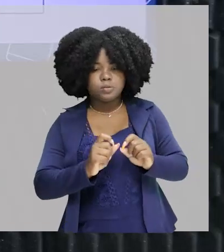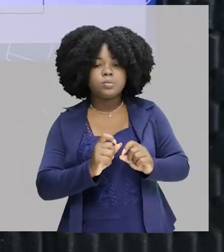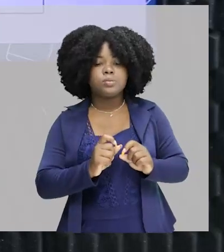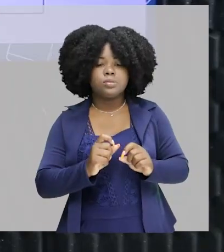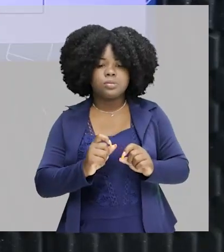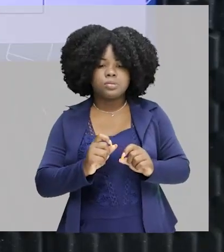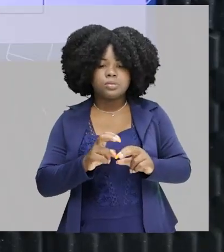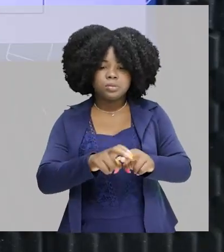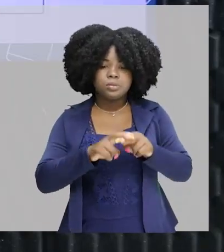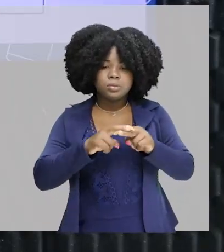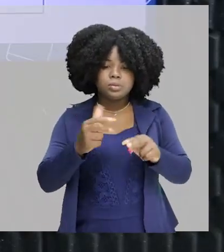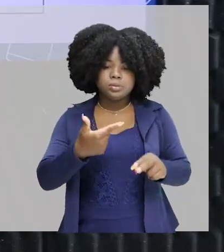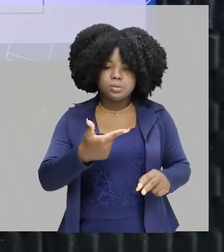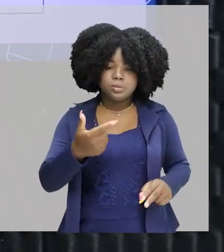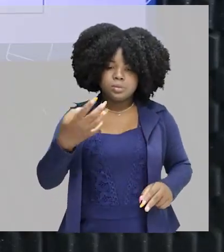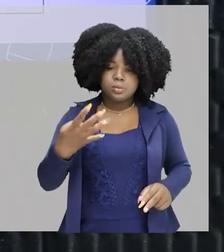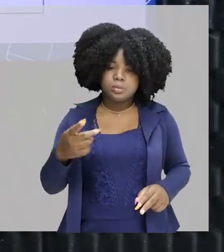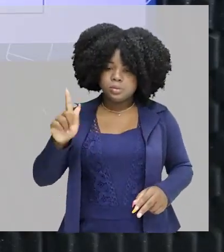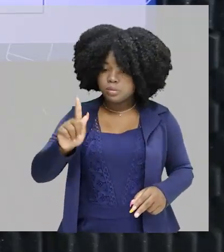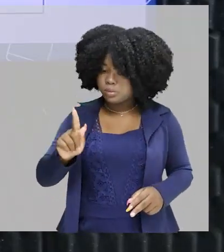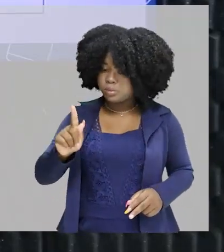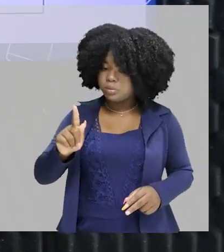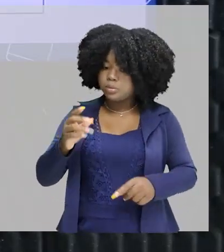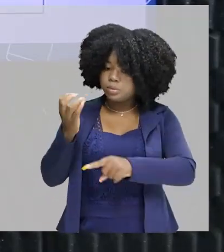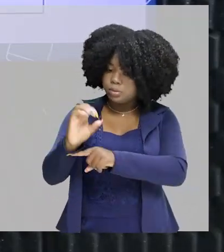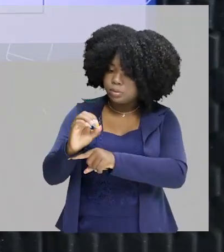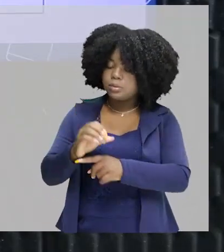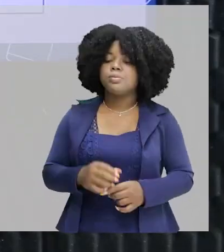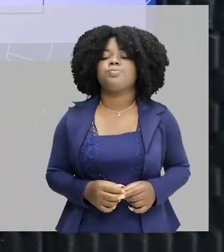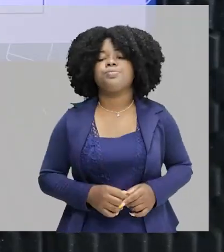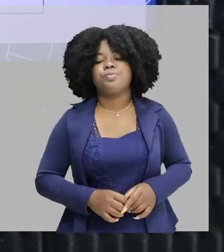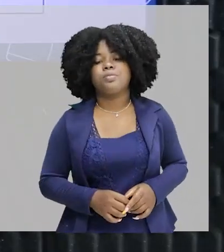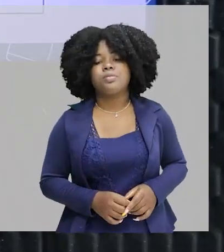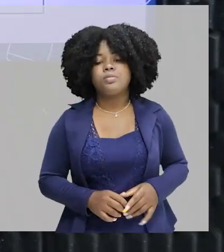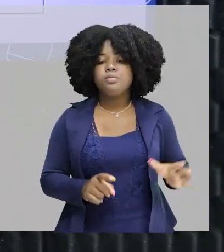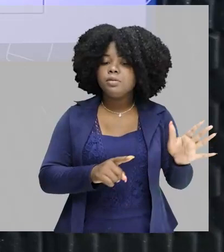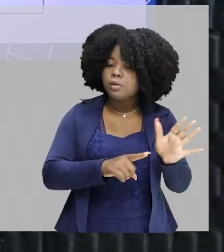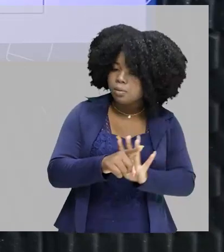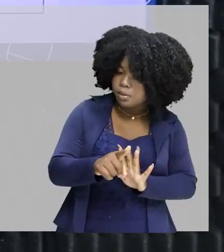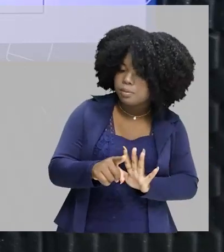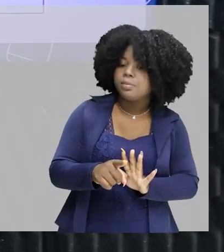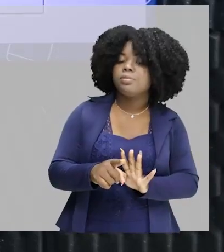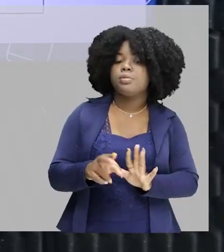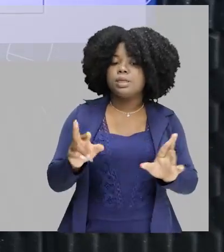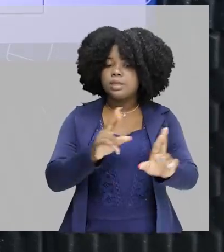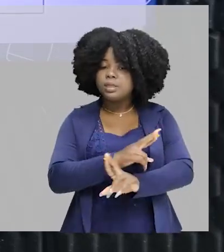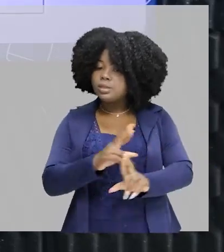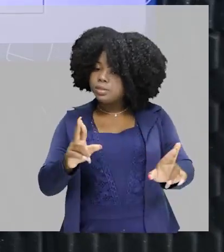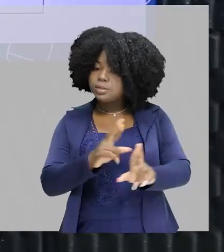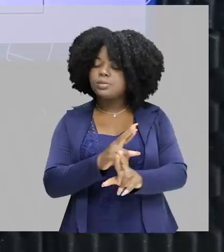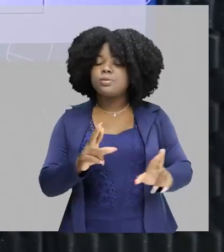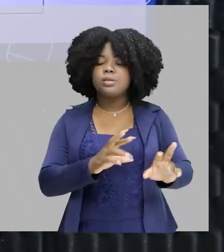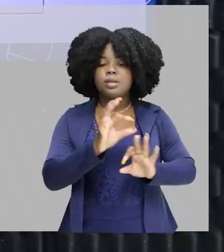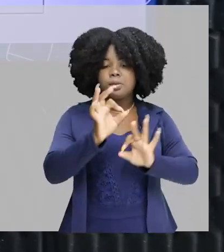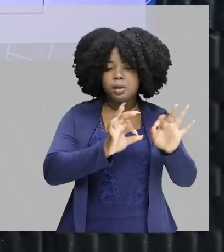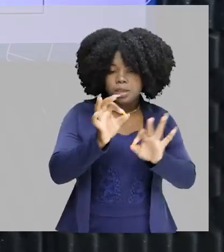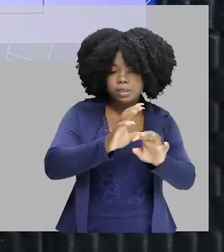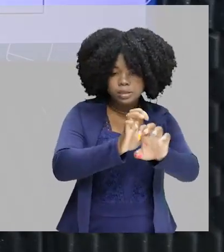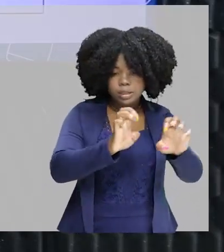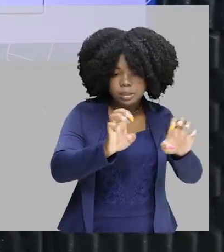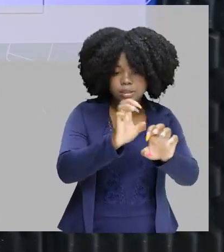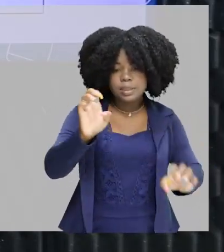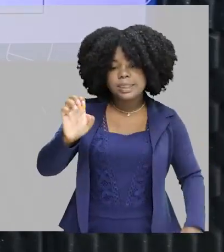oxigênio. Uma pergunta típica do cálculo estequiométrico. Aí eu